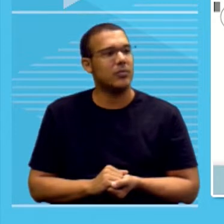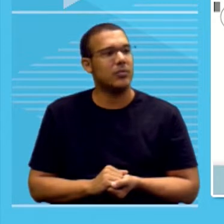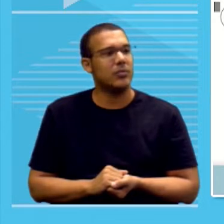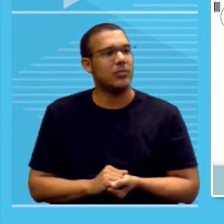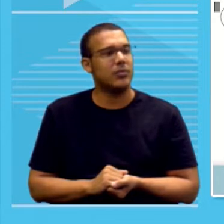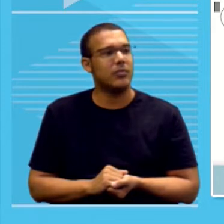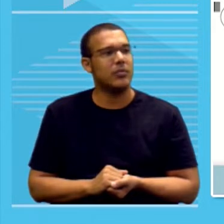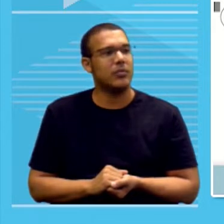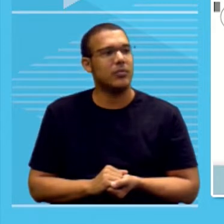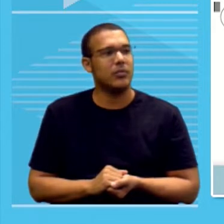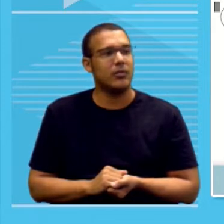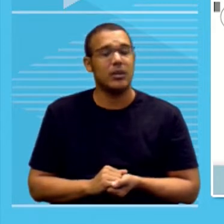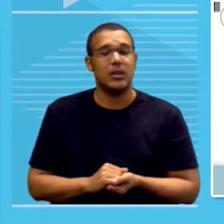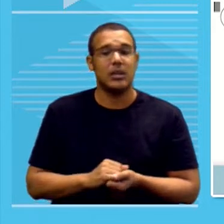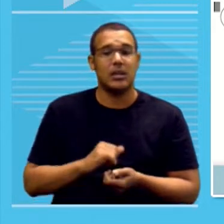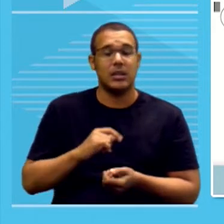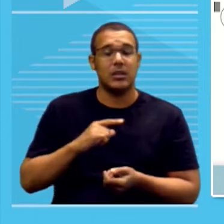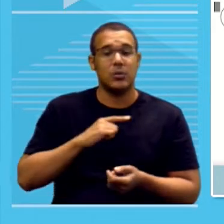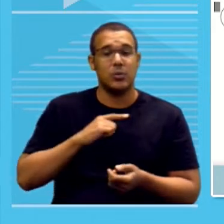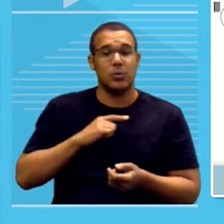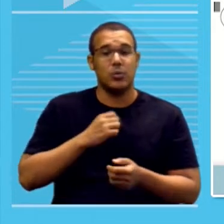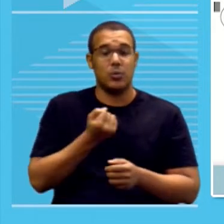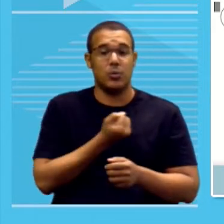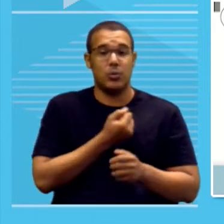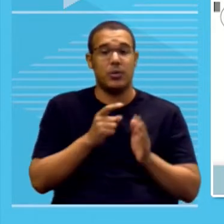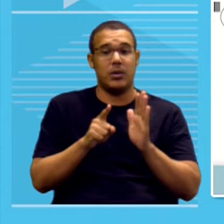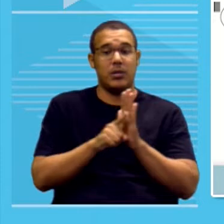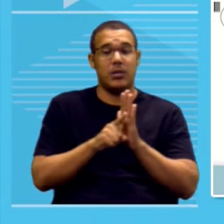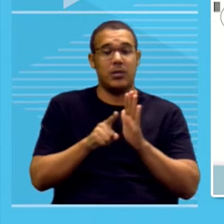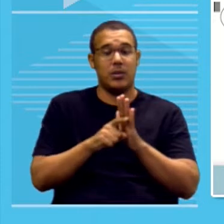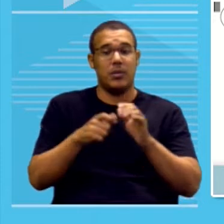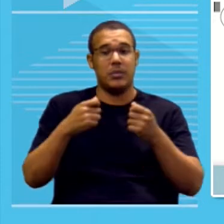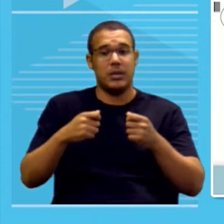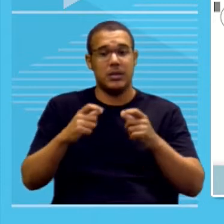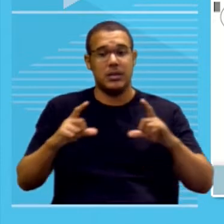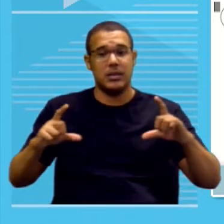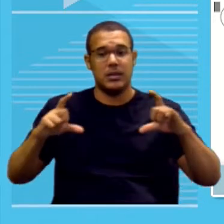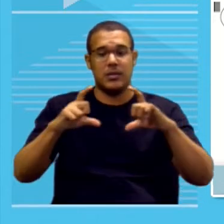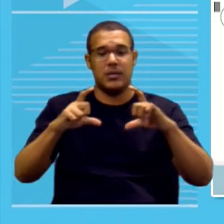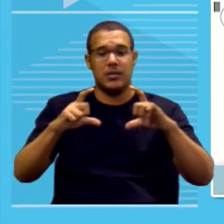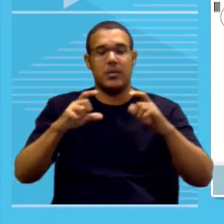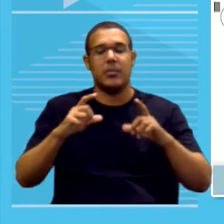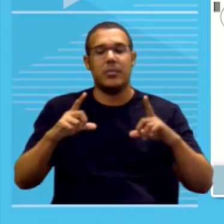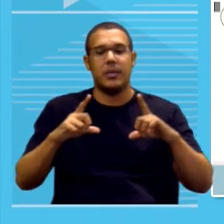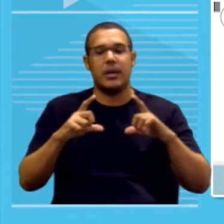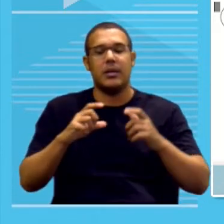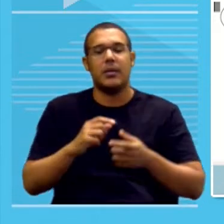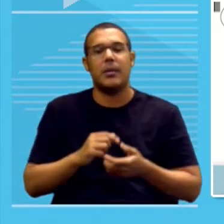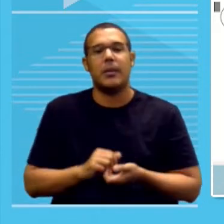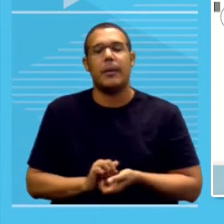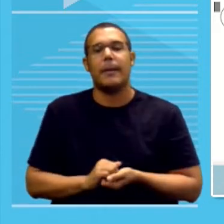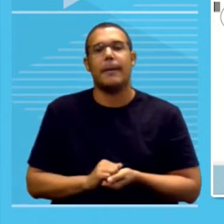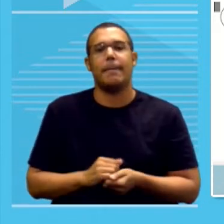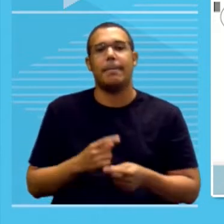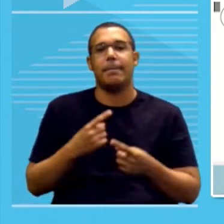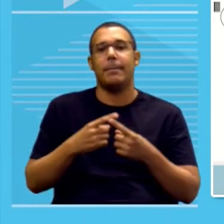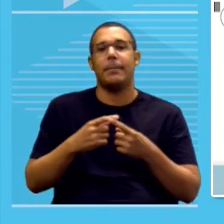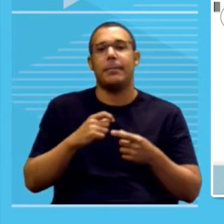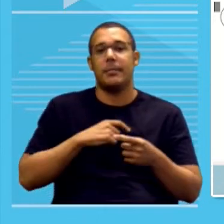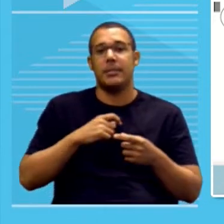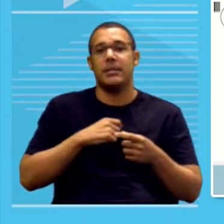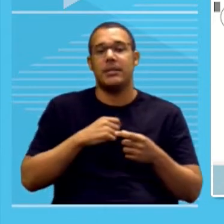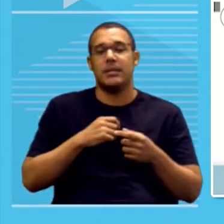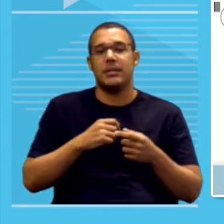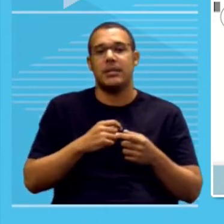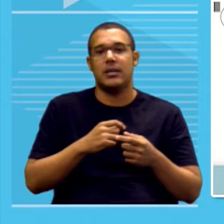Professor quando o número já é negativo eu tenho que colocar ele dentro de um parêntese porque porque ele tem que fazer o jogo de sinal ali